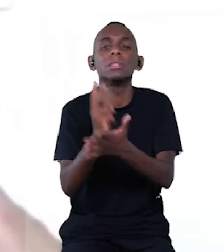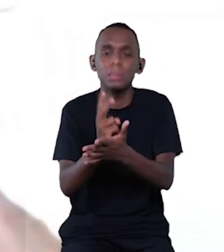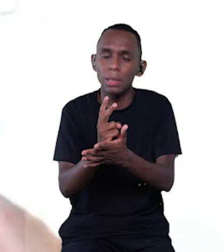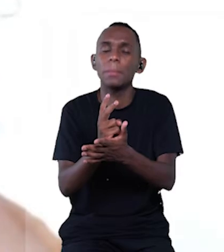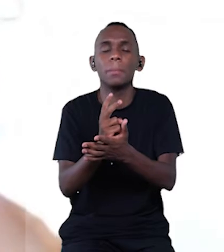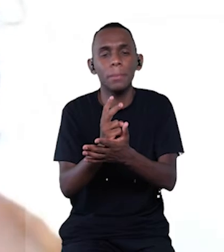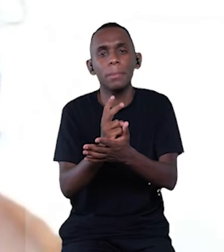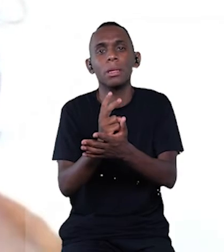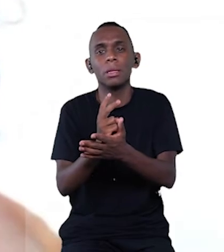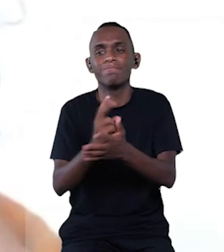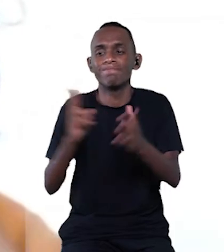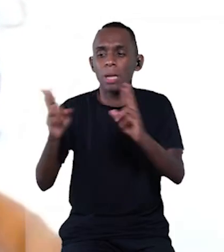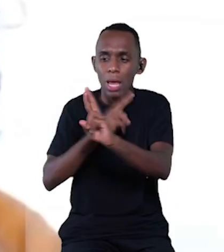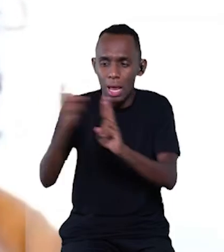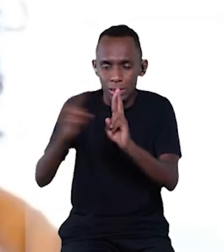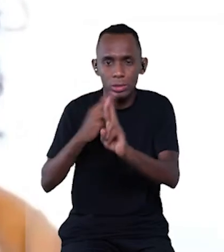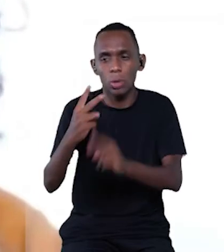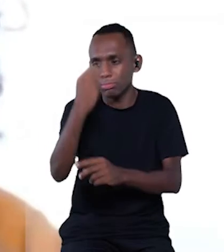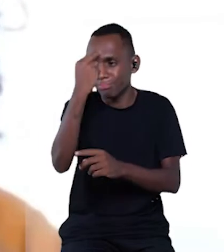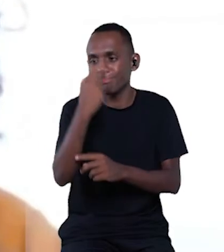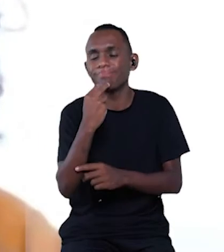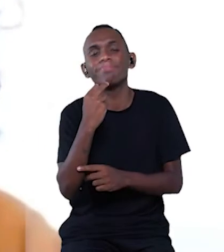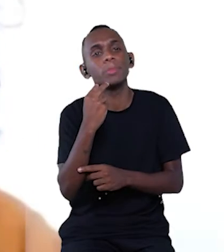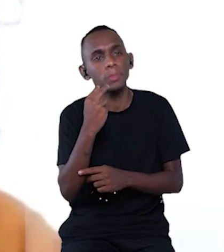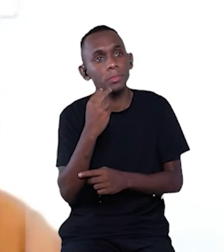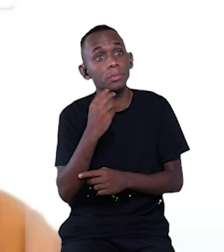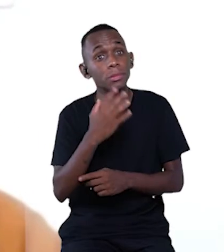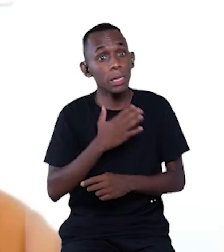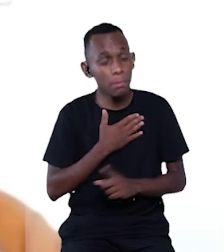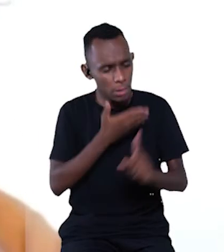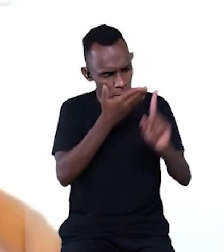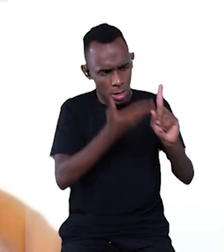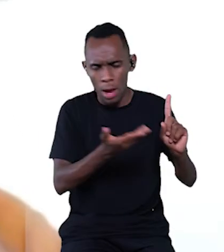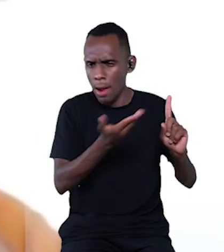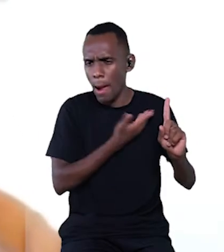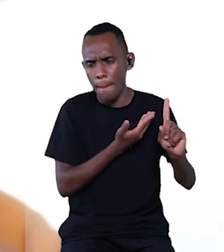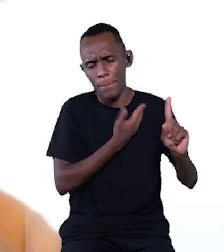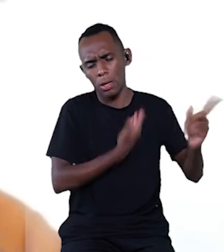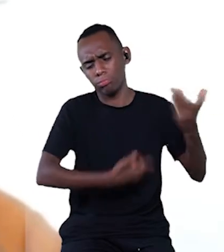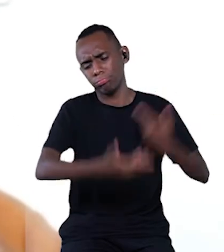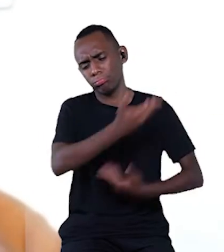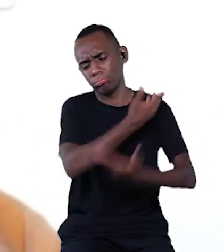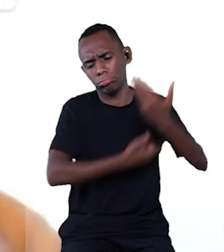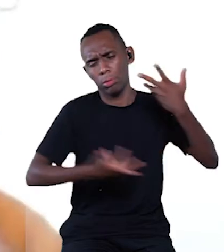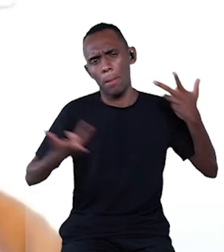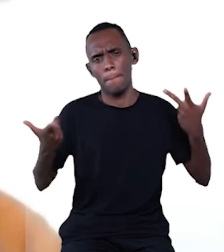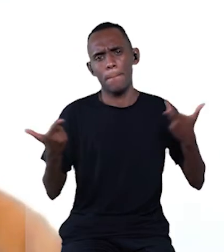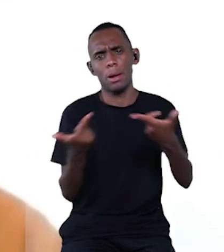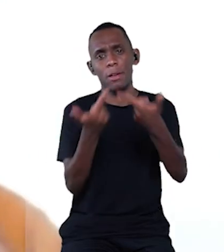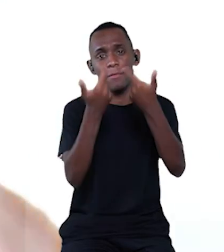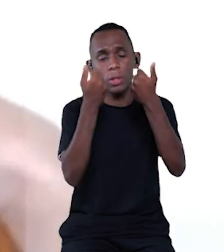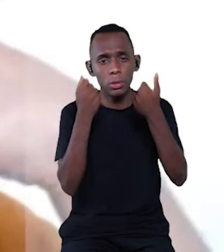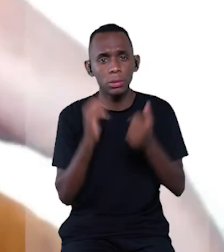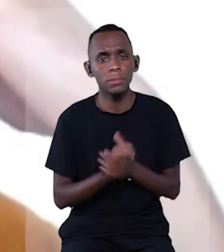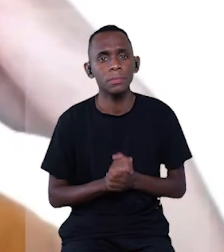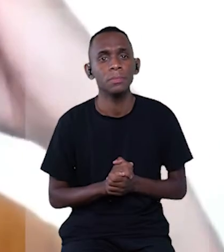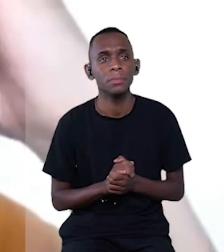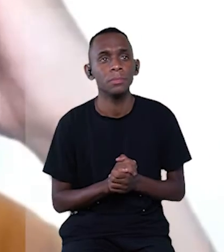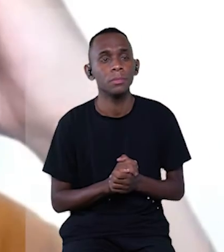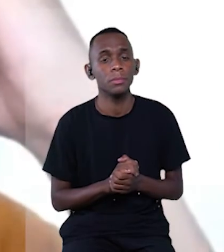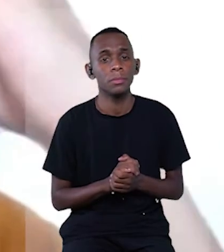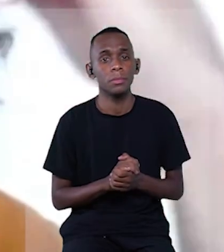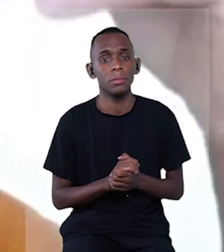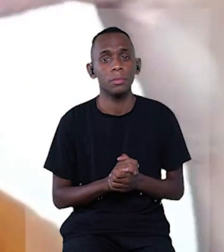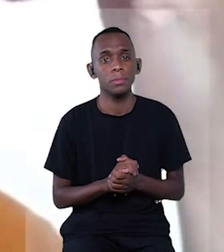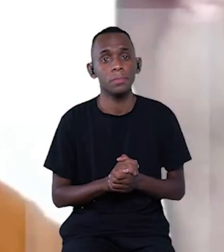relação muito forte com a questão da cegueira. E essa minha amiga é incrível, né? As trocas que a gente tem.